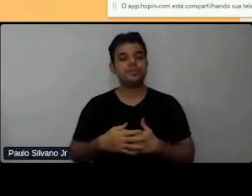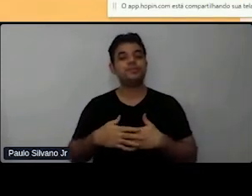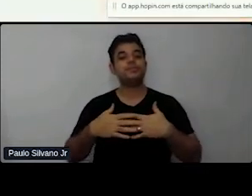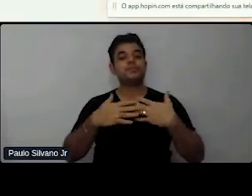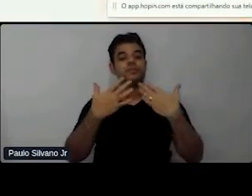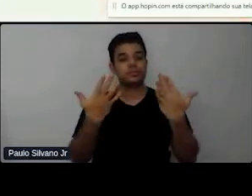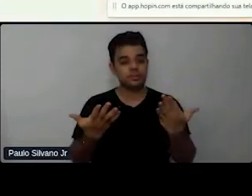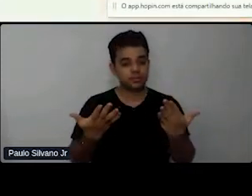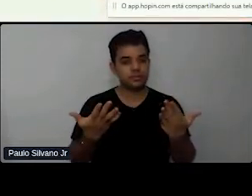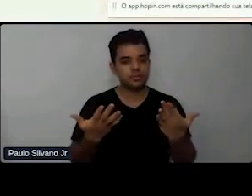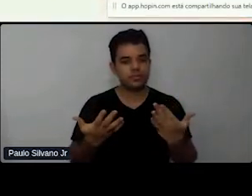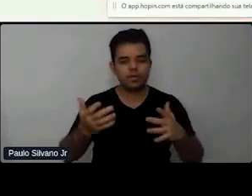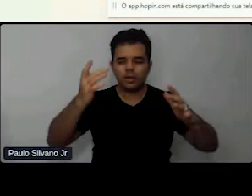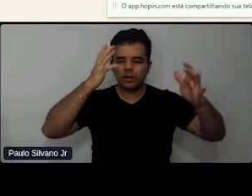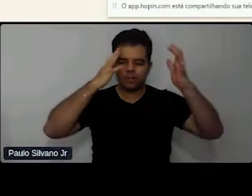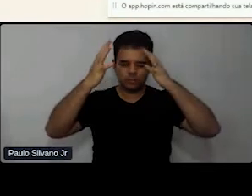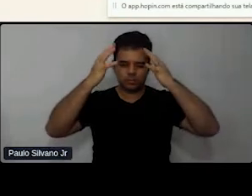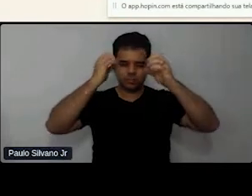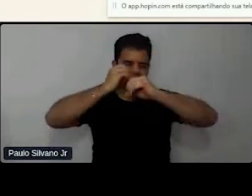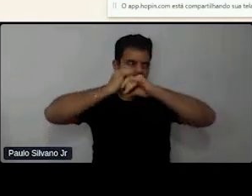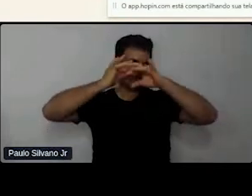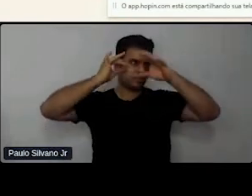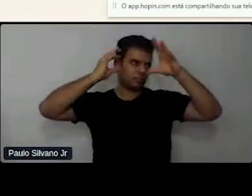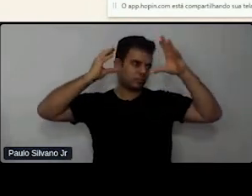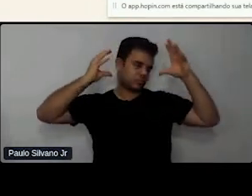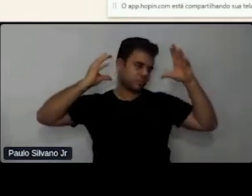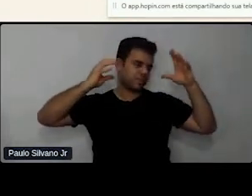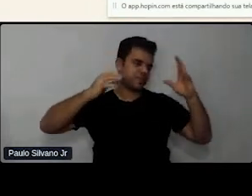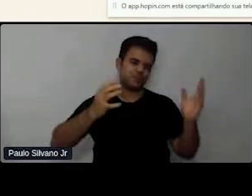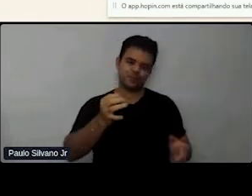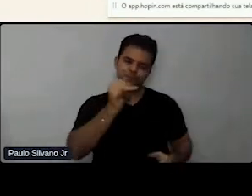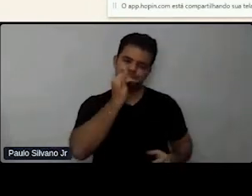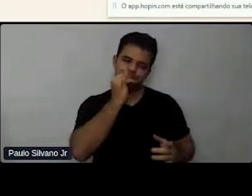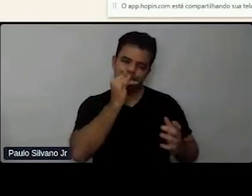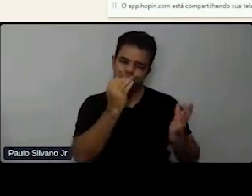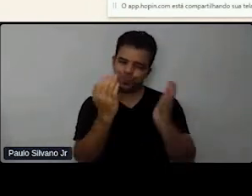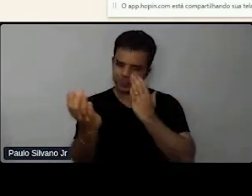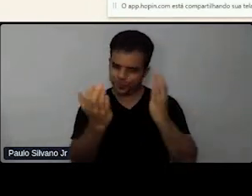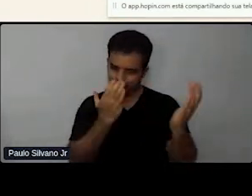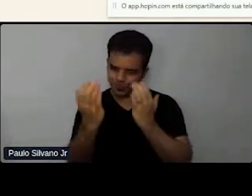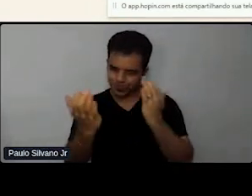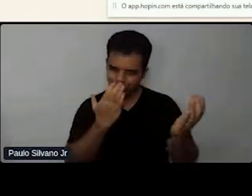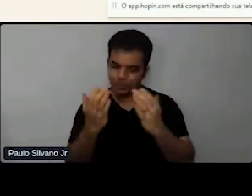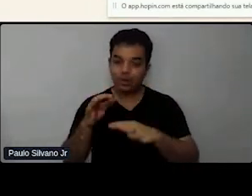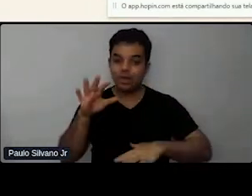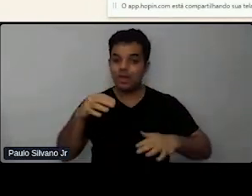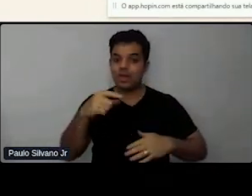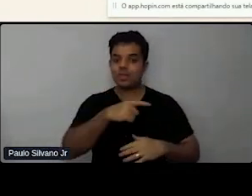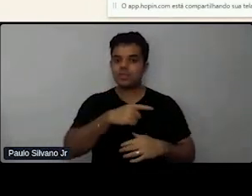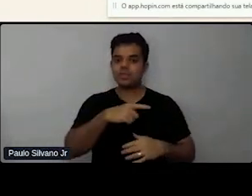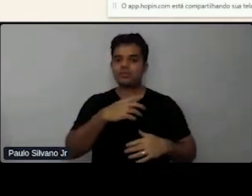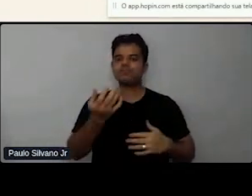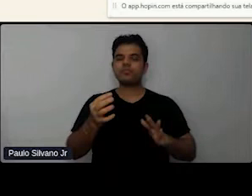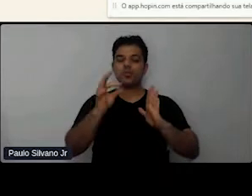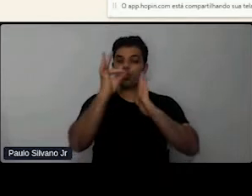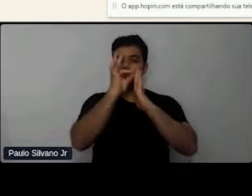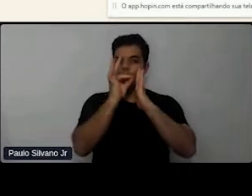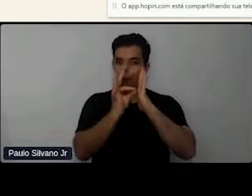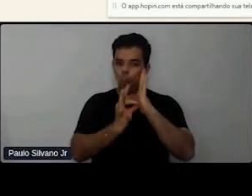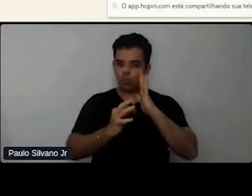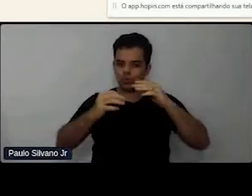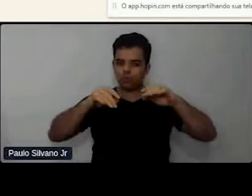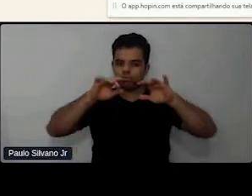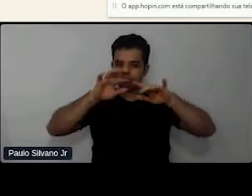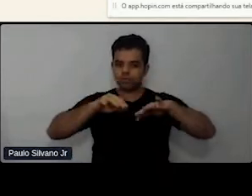Tenta imaginar, por exemplo, uma situação onde você tenha, não sei, um código ou